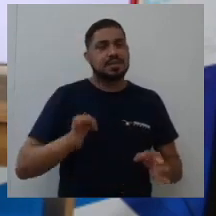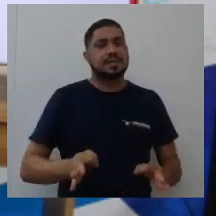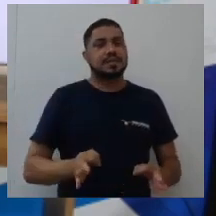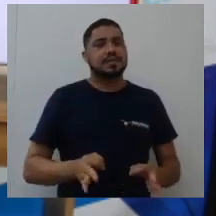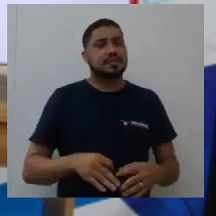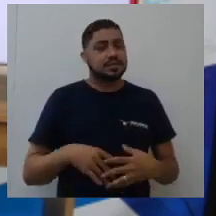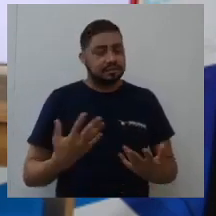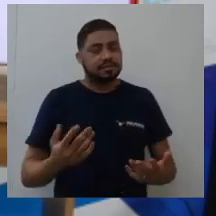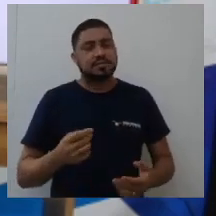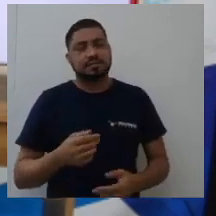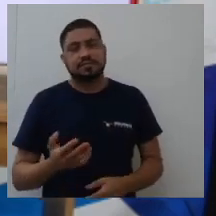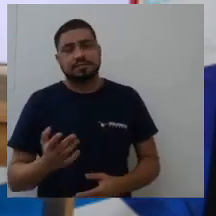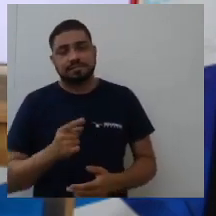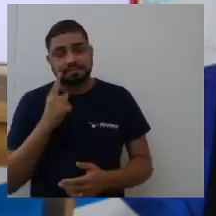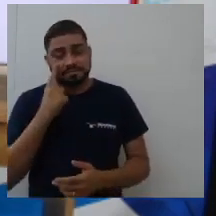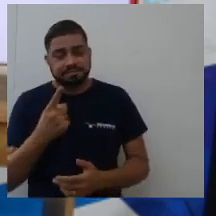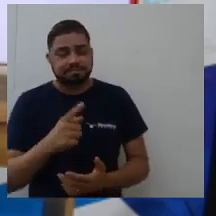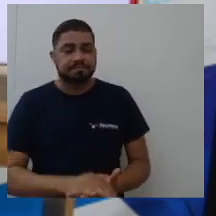lá, olha só.